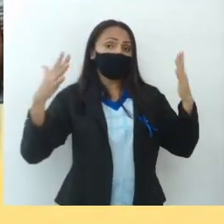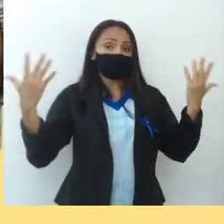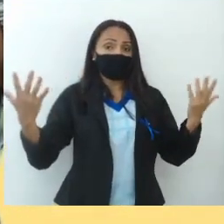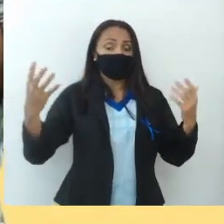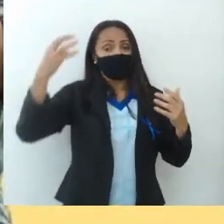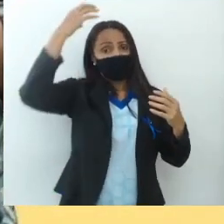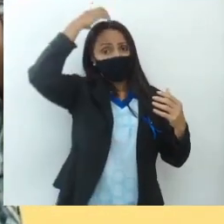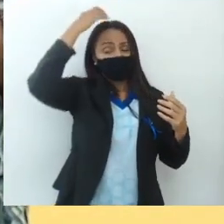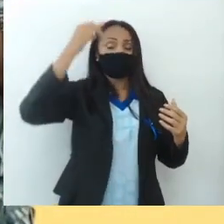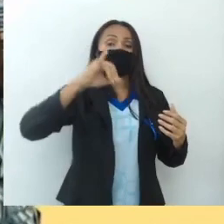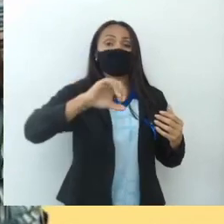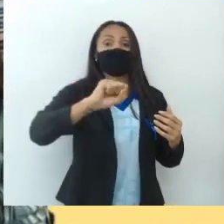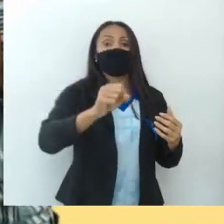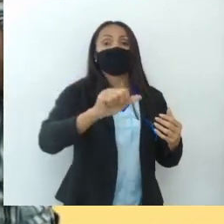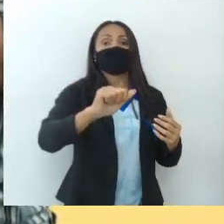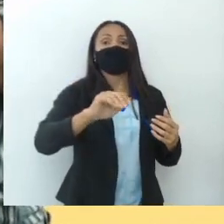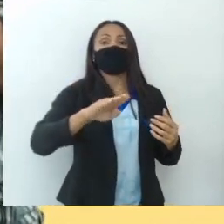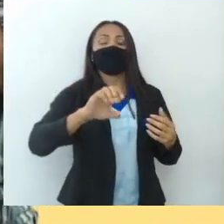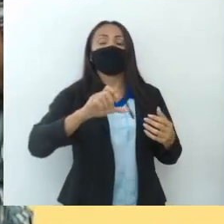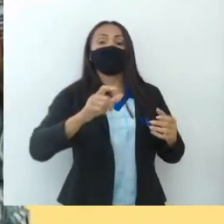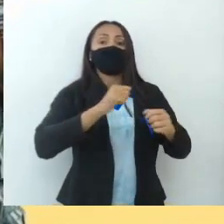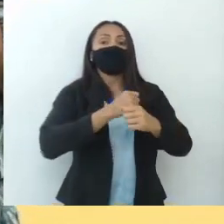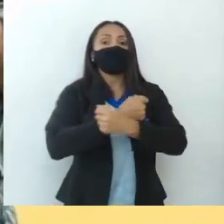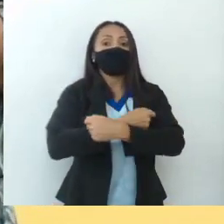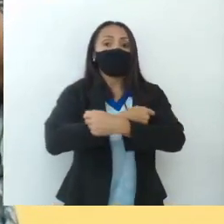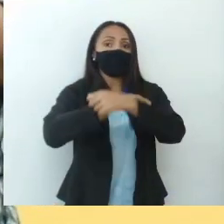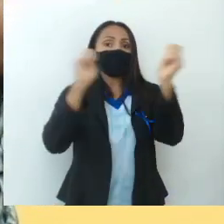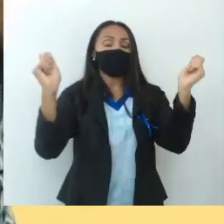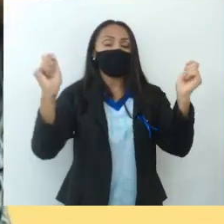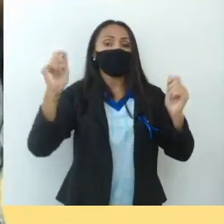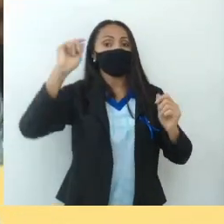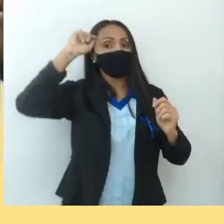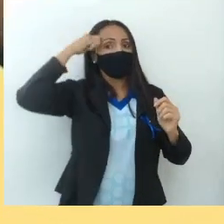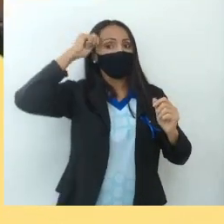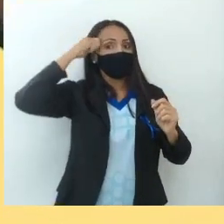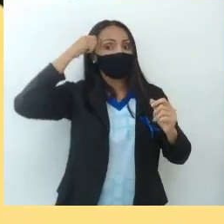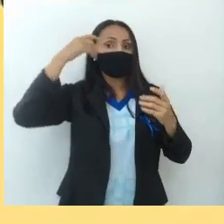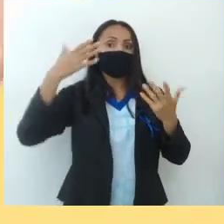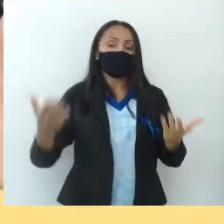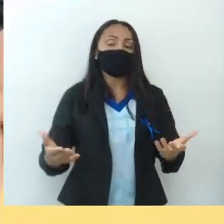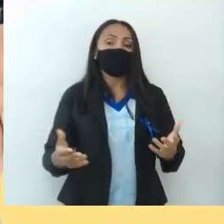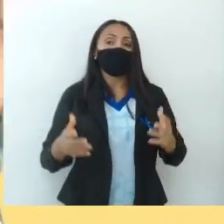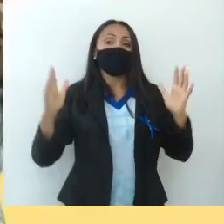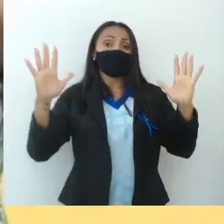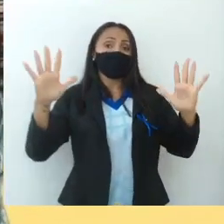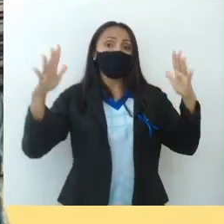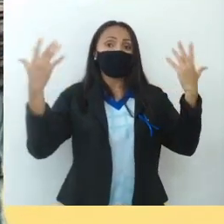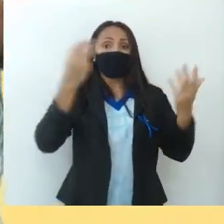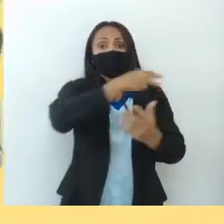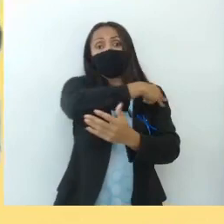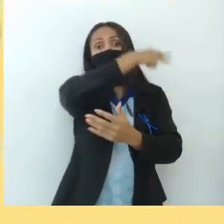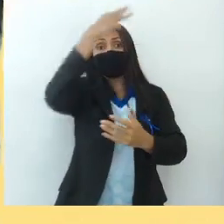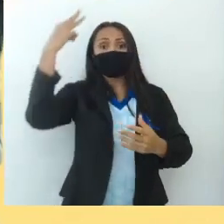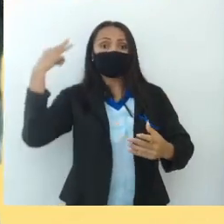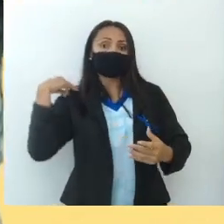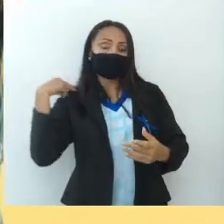Isabel, que libertou os escravos através da Lei Áurea, ou se é uma homenagem à Santa Isabel. Porque